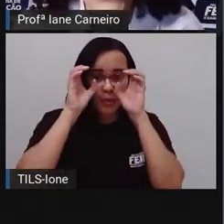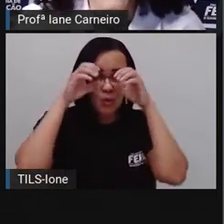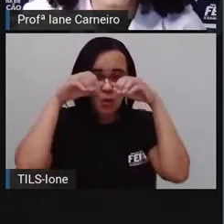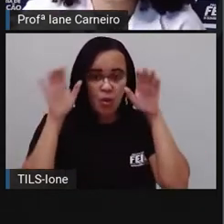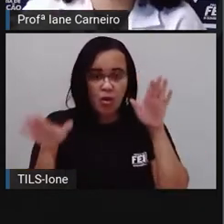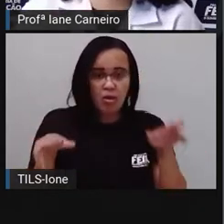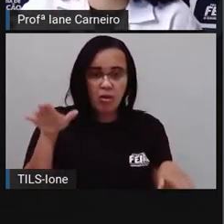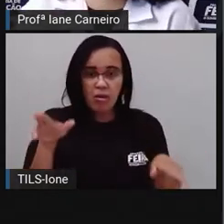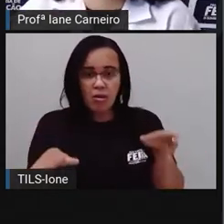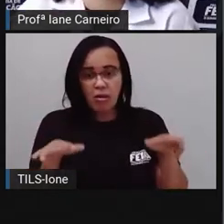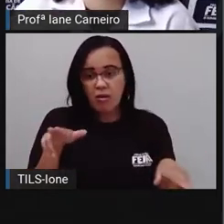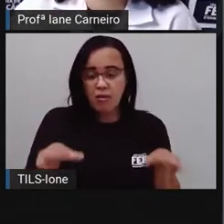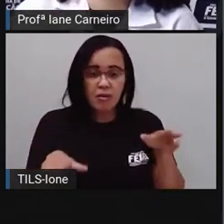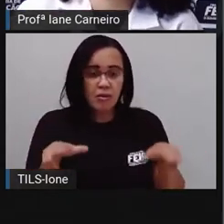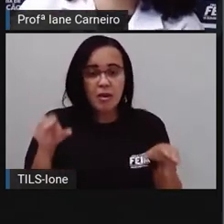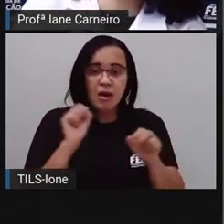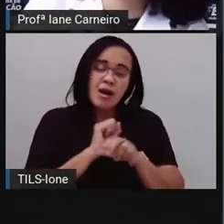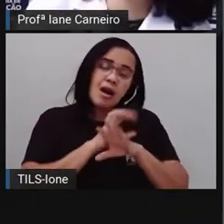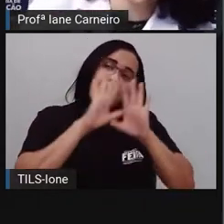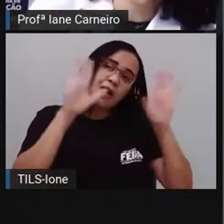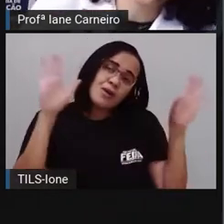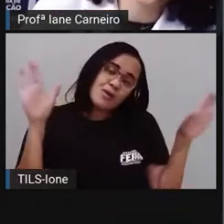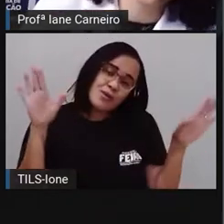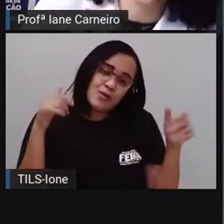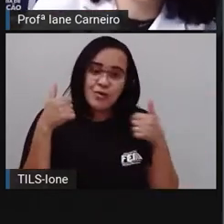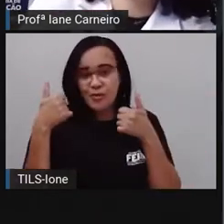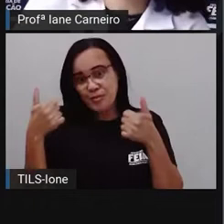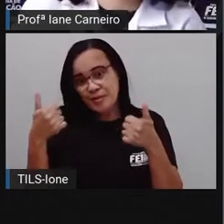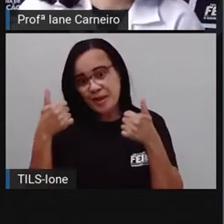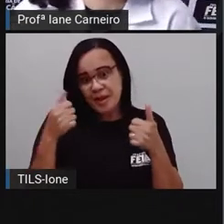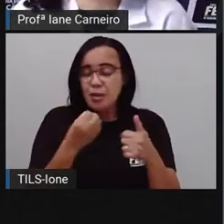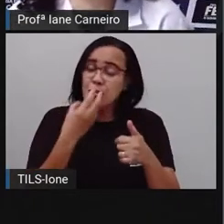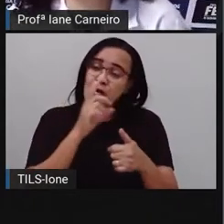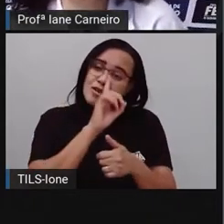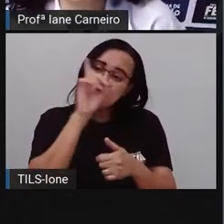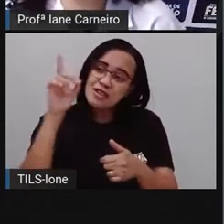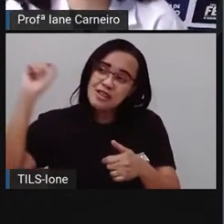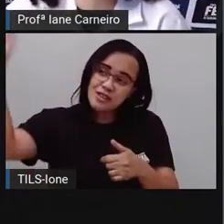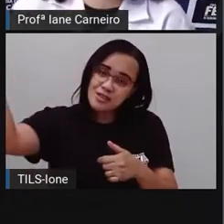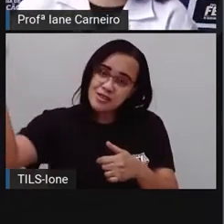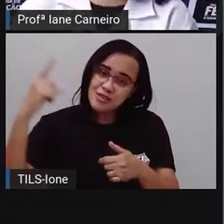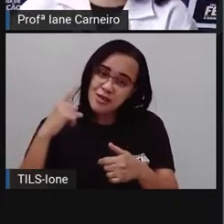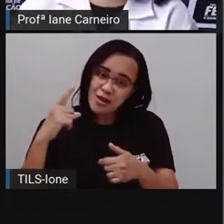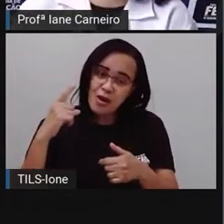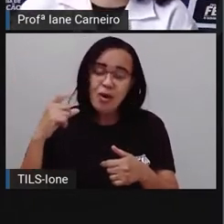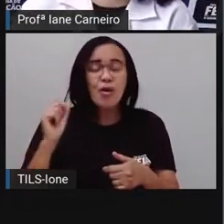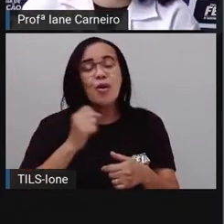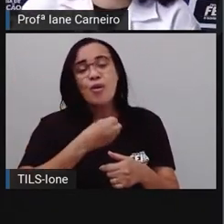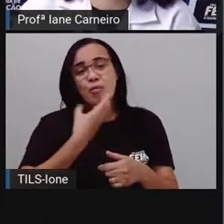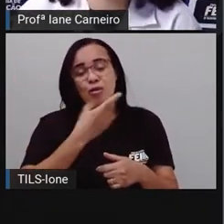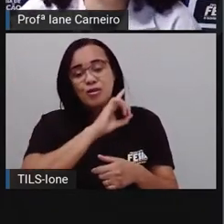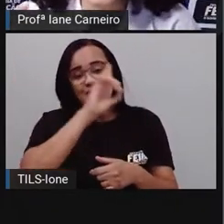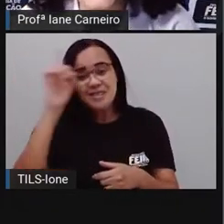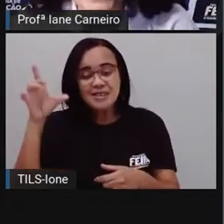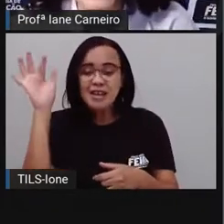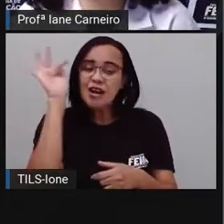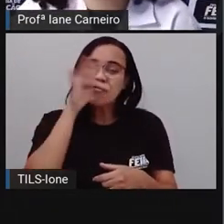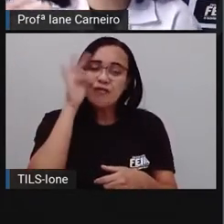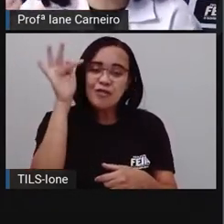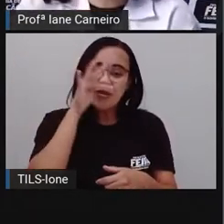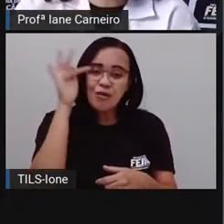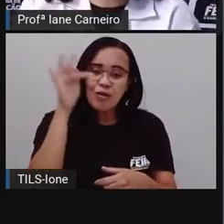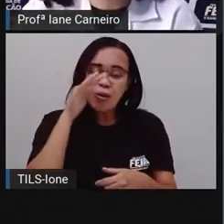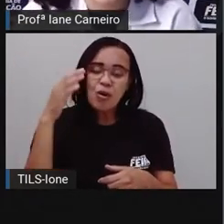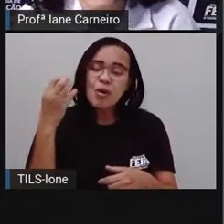humor. Bom dia sol, bom dia flores, bom dia